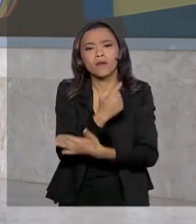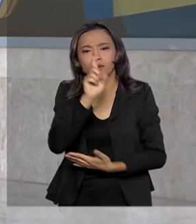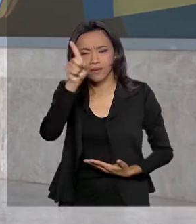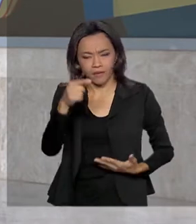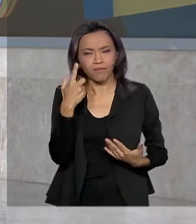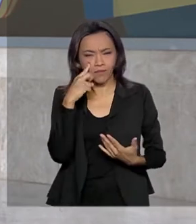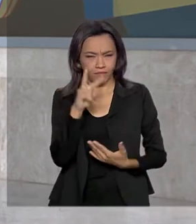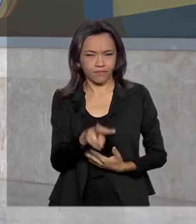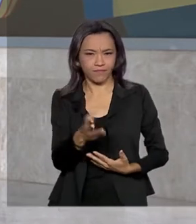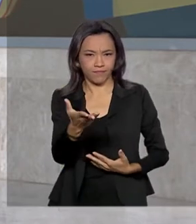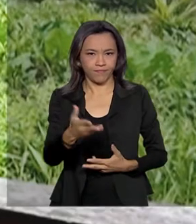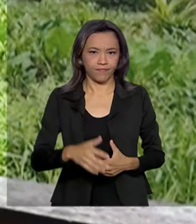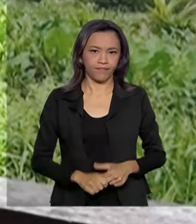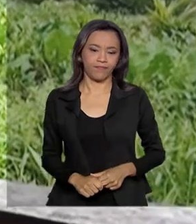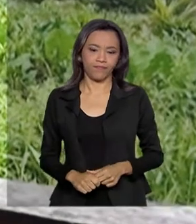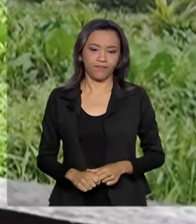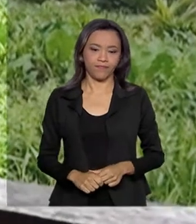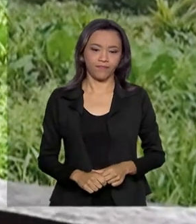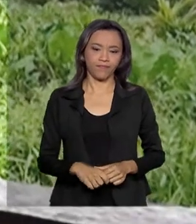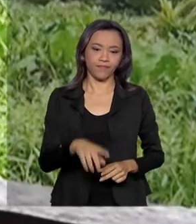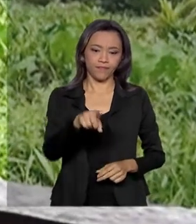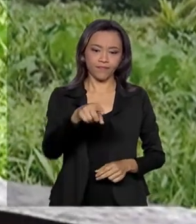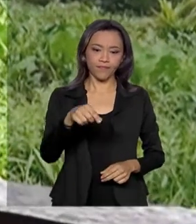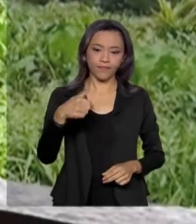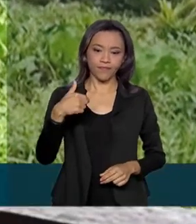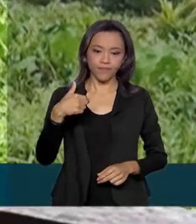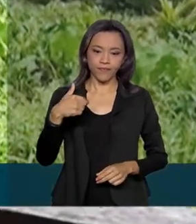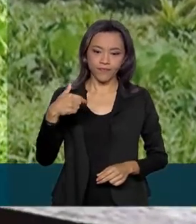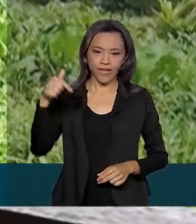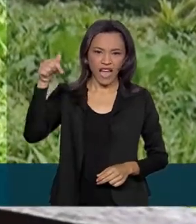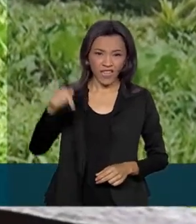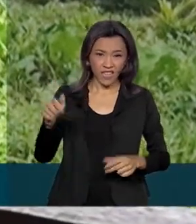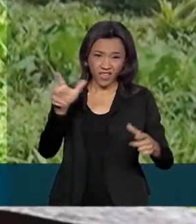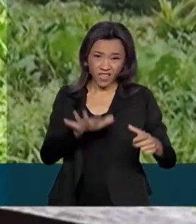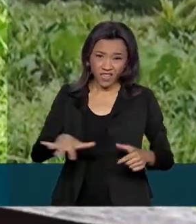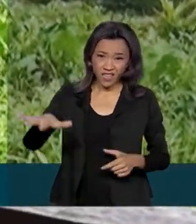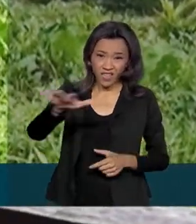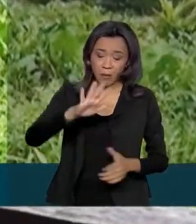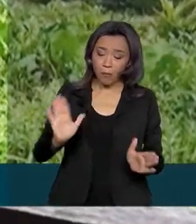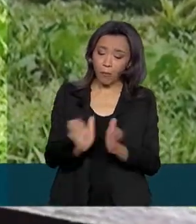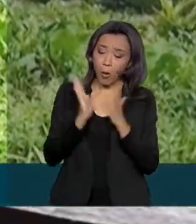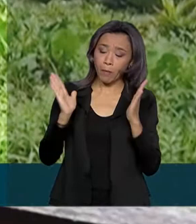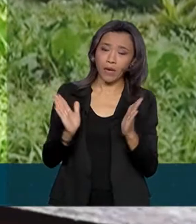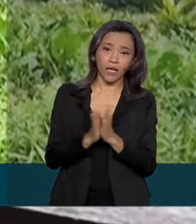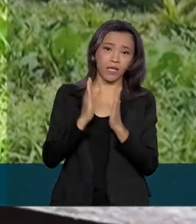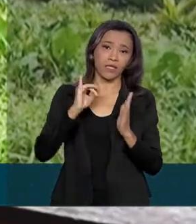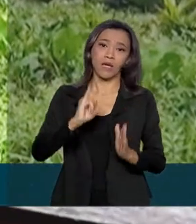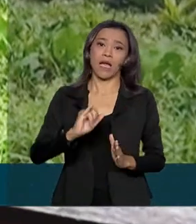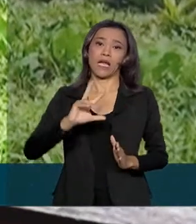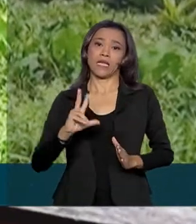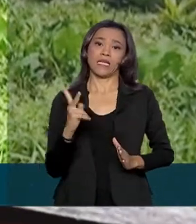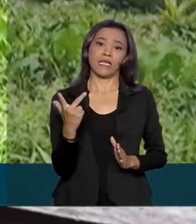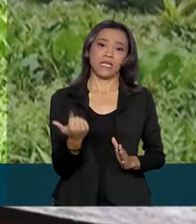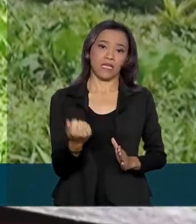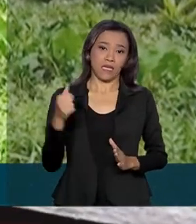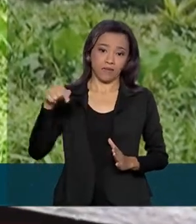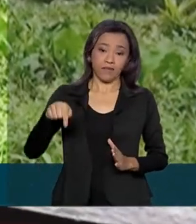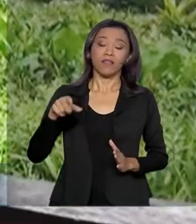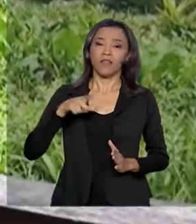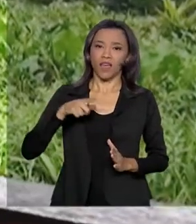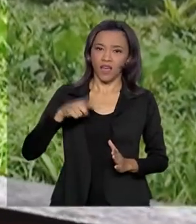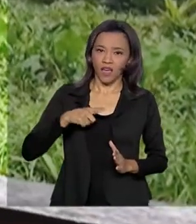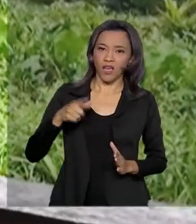Vamos assistir. É um lugar de extrema pobreza. Aqui no Marajó é difícil, pois sabemos que existe